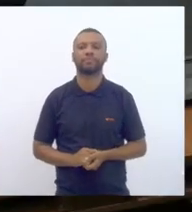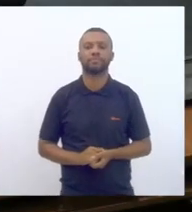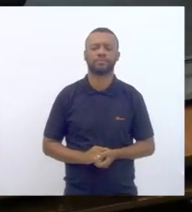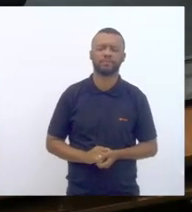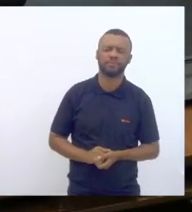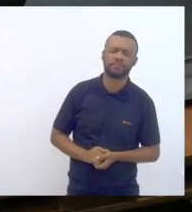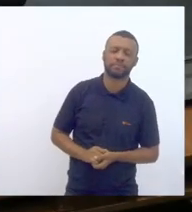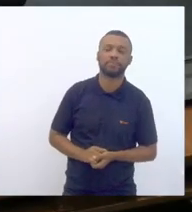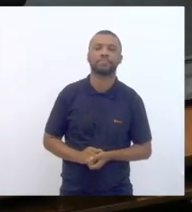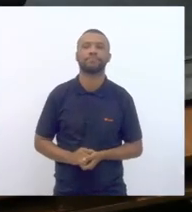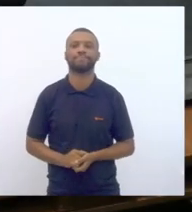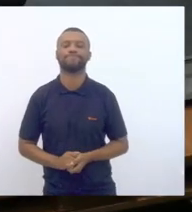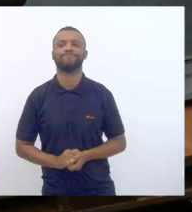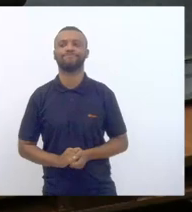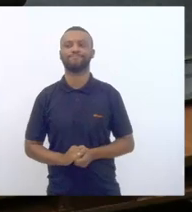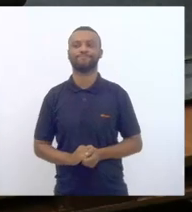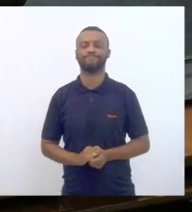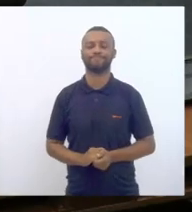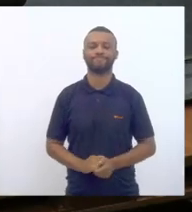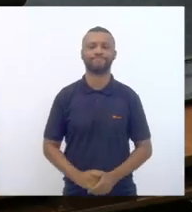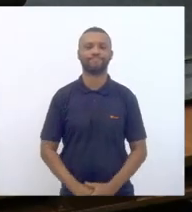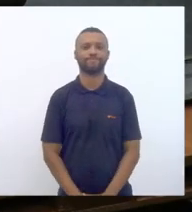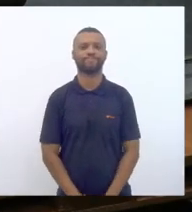subtenente Bernardo, Lucinha...